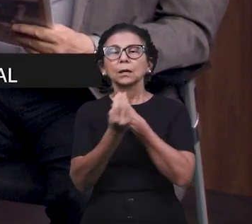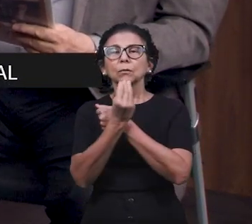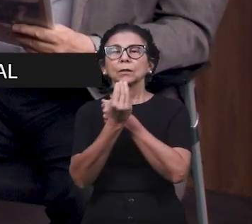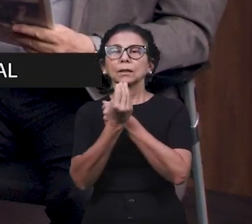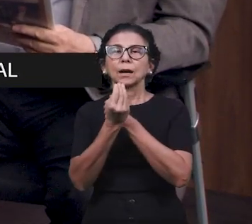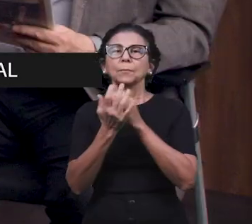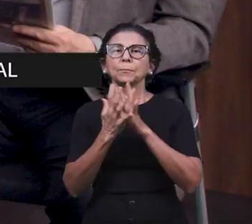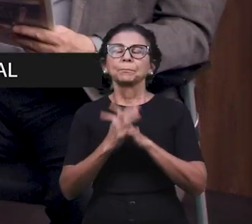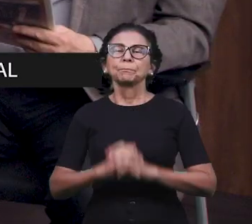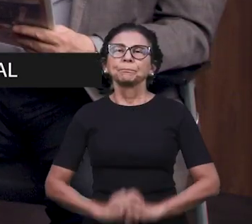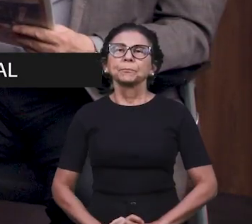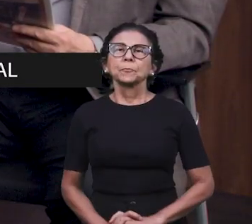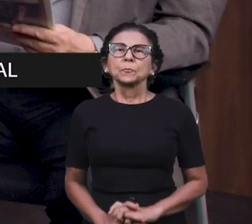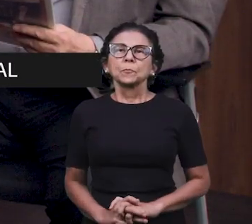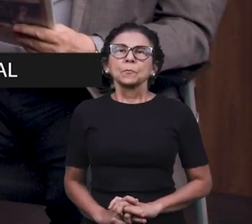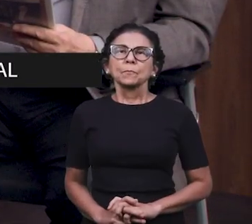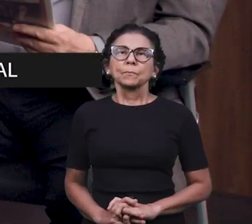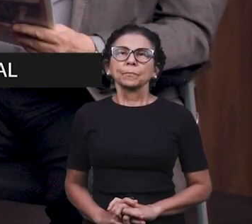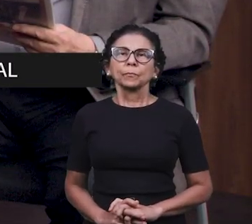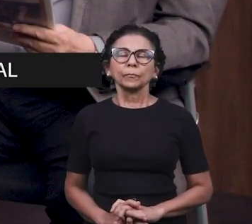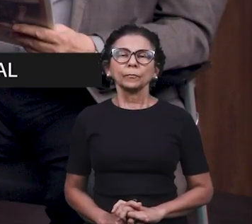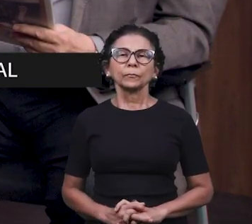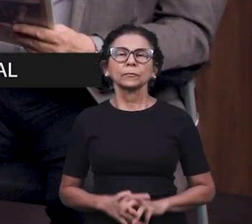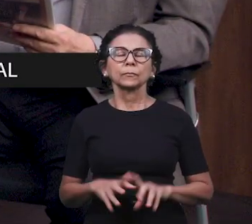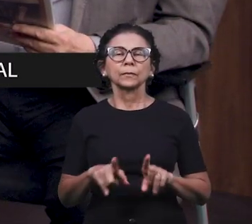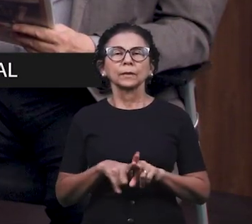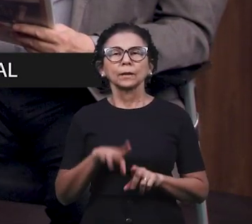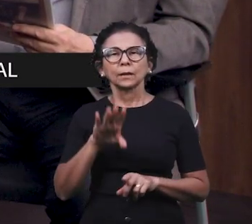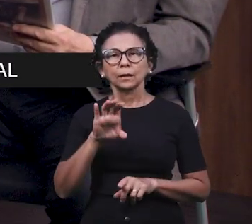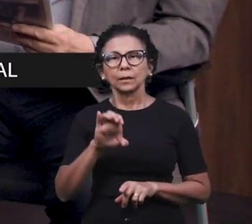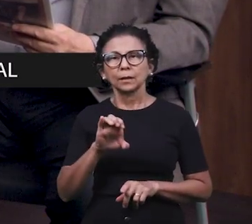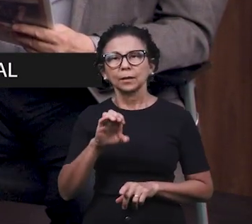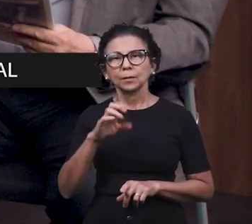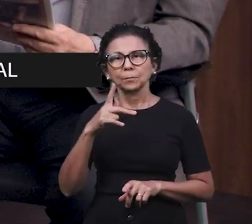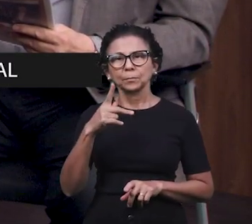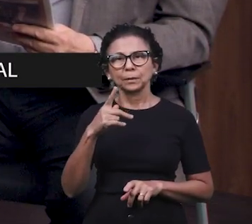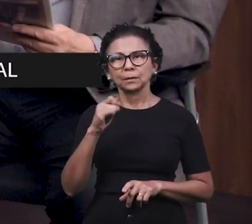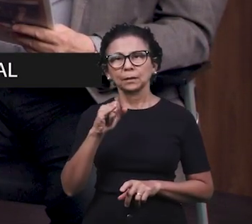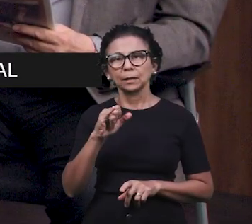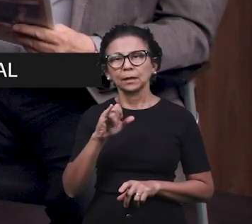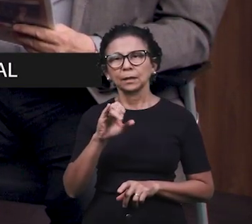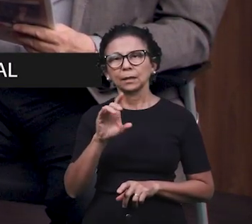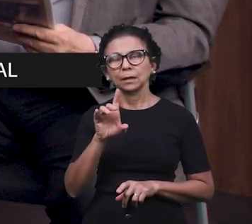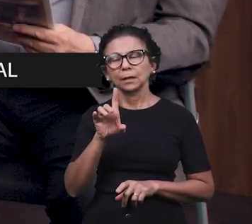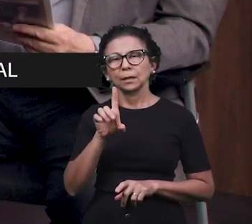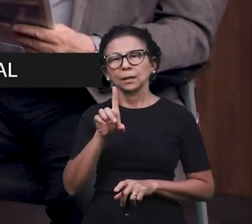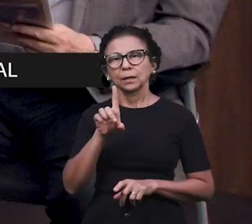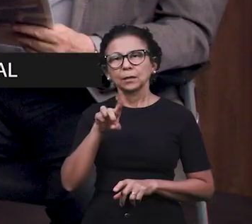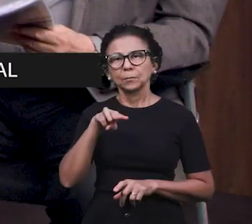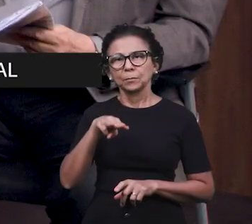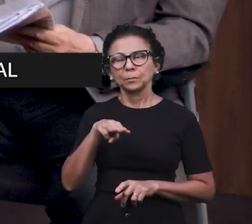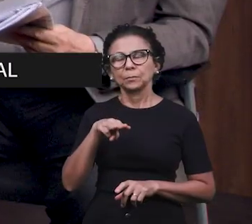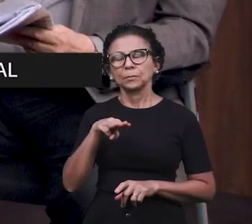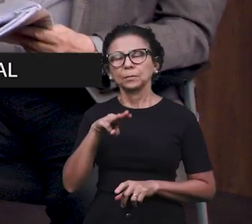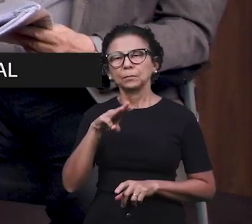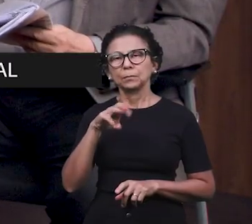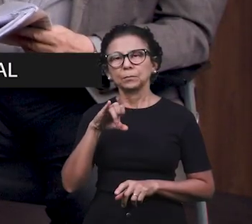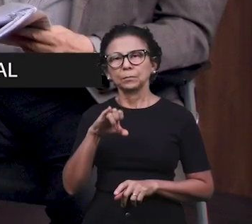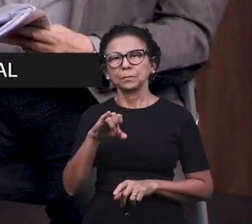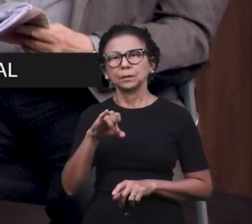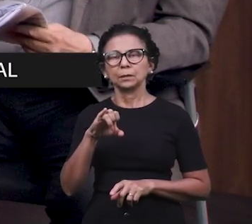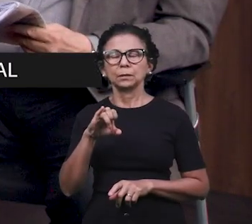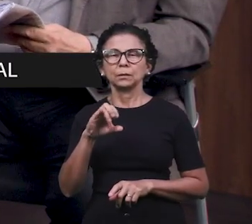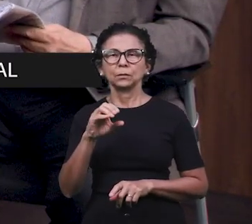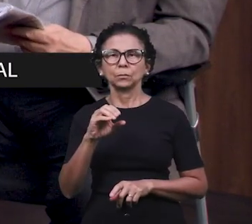mais uma pergunta. Através da epidemiologia odontológica, então são destinados tratamentos distintos